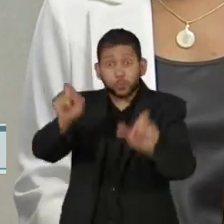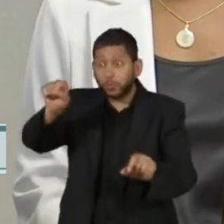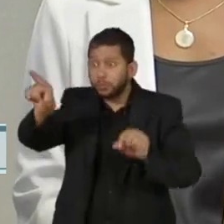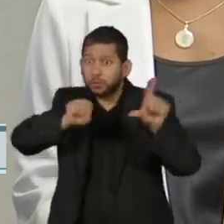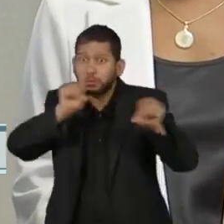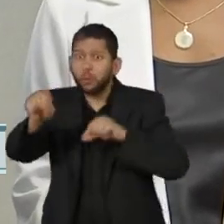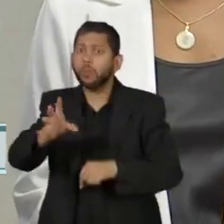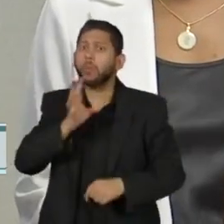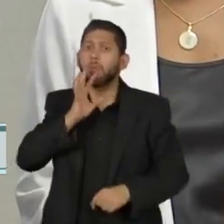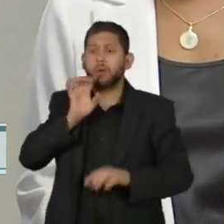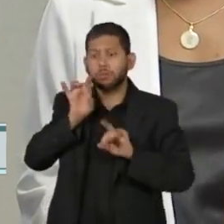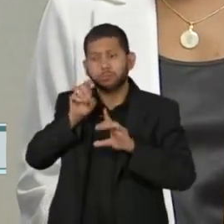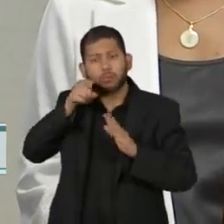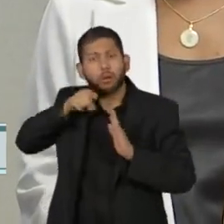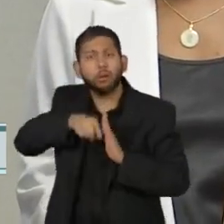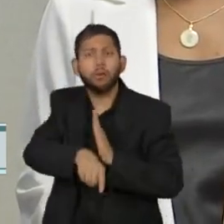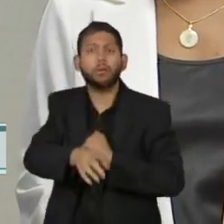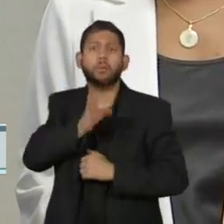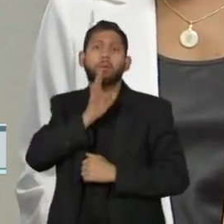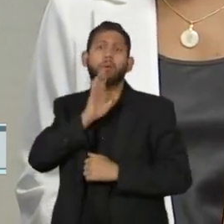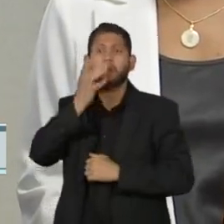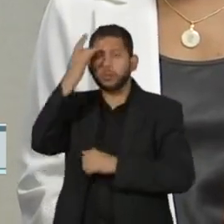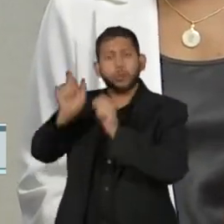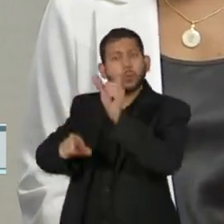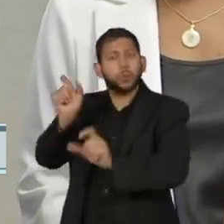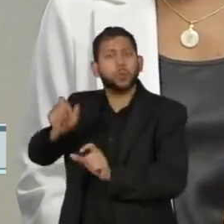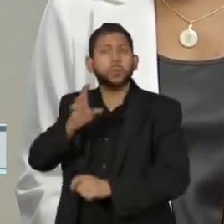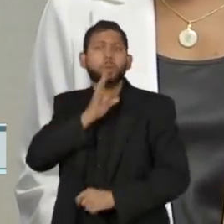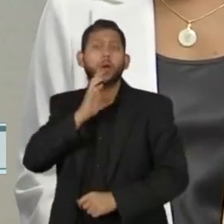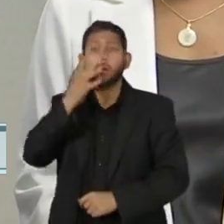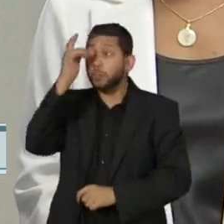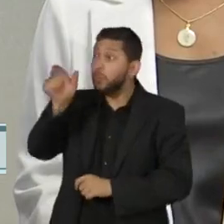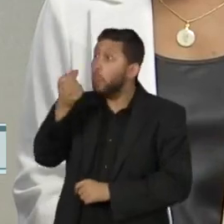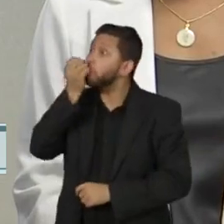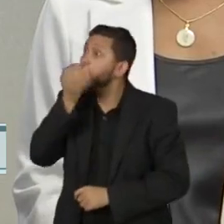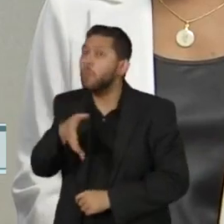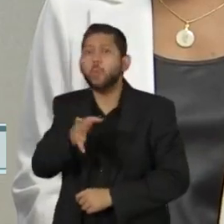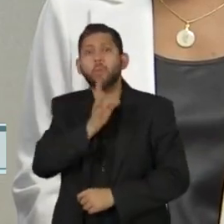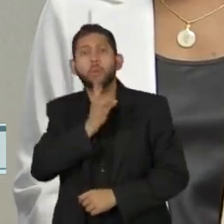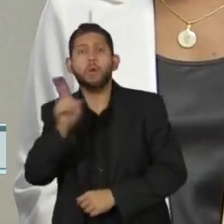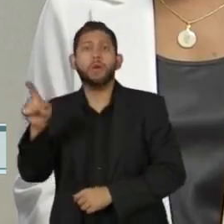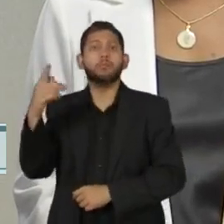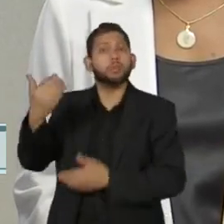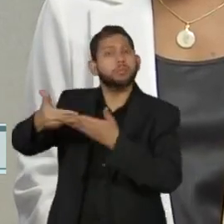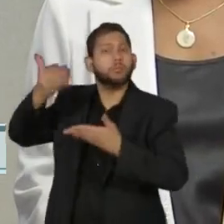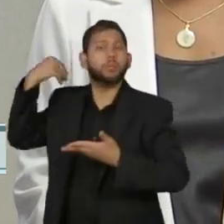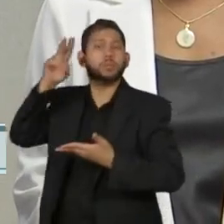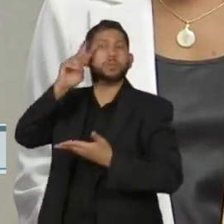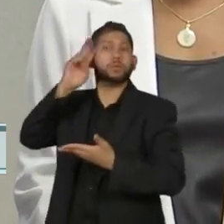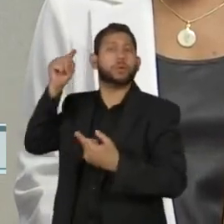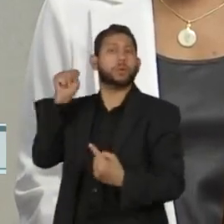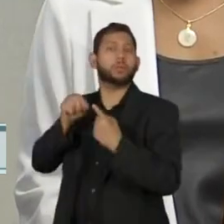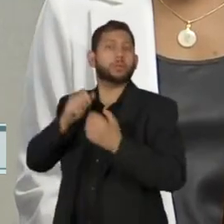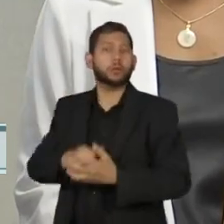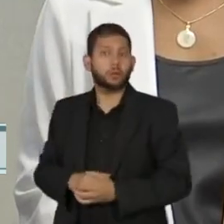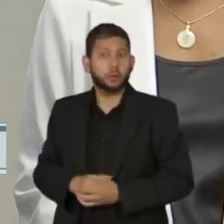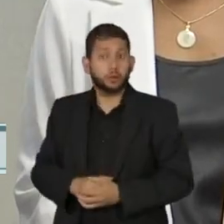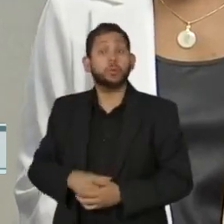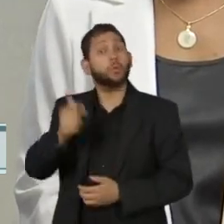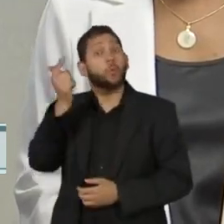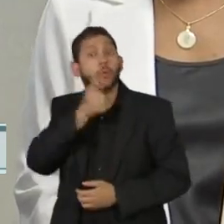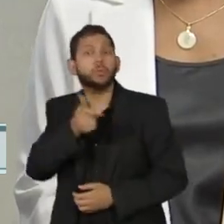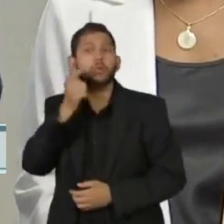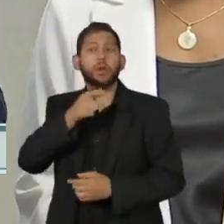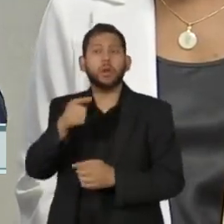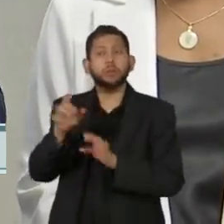técnico de buscar excelentes quartos bons nomes com história que pudessem fazer as entregas